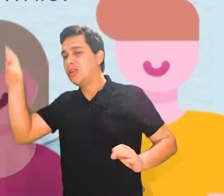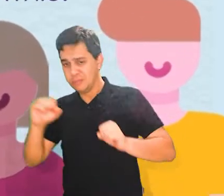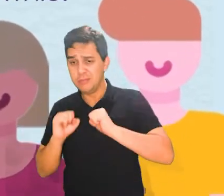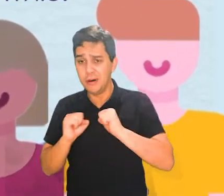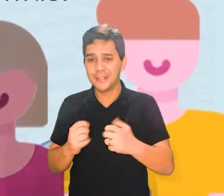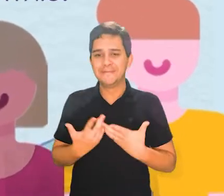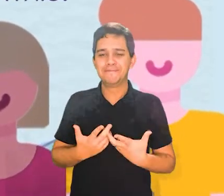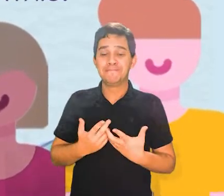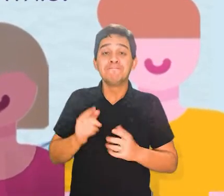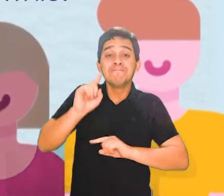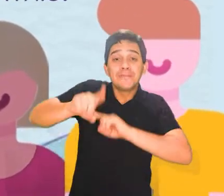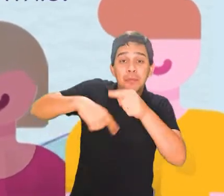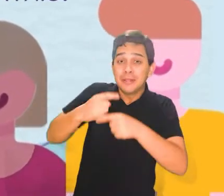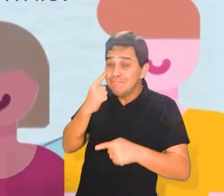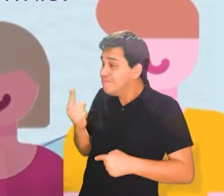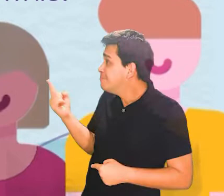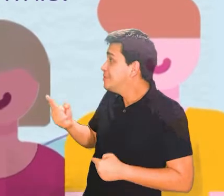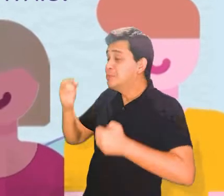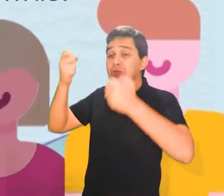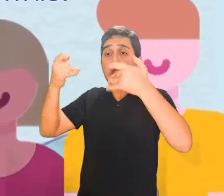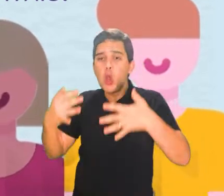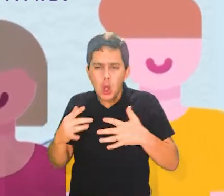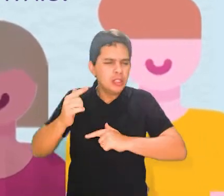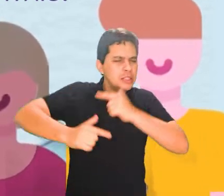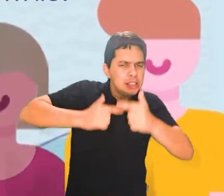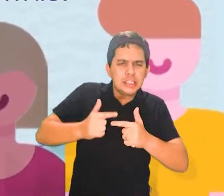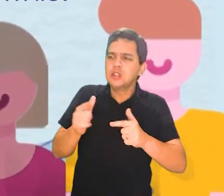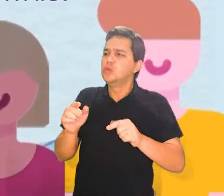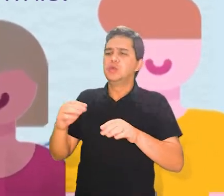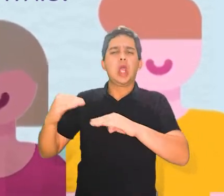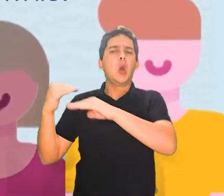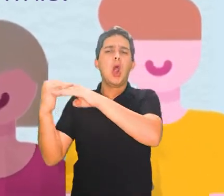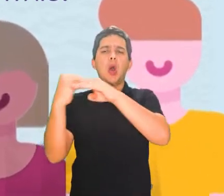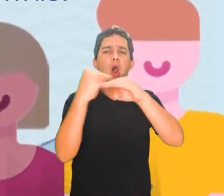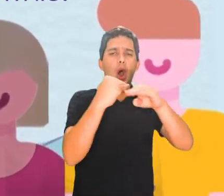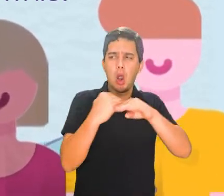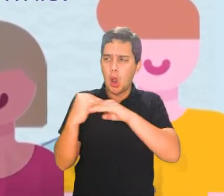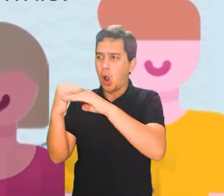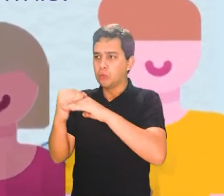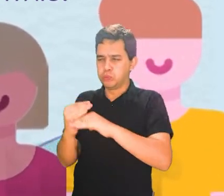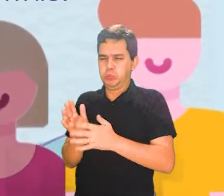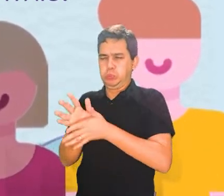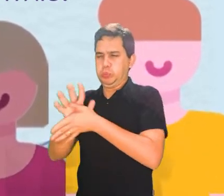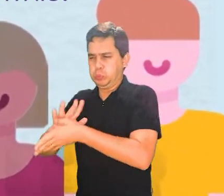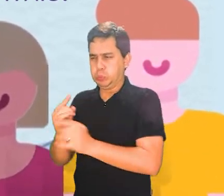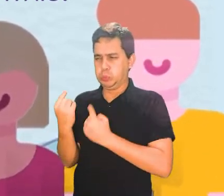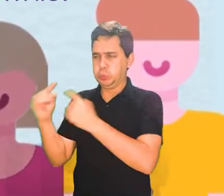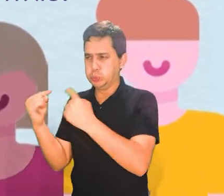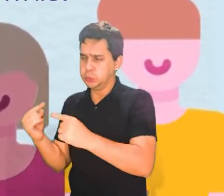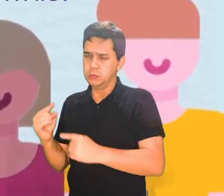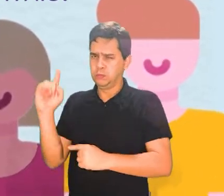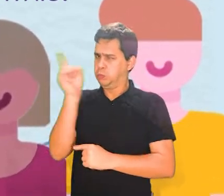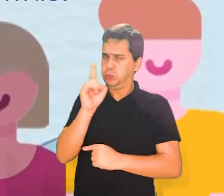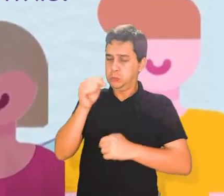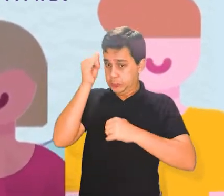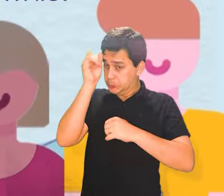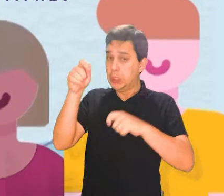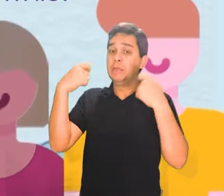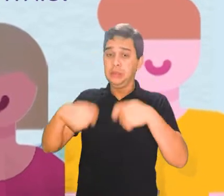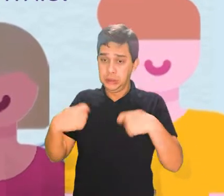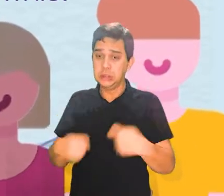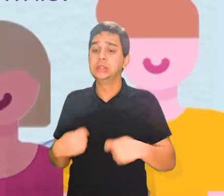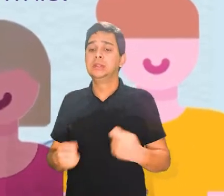sobre a Promoção da Igualdade de Gênero e dos Direitos LGBTI+, que prevê iniciativas para o aprimoramento